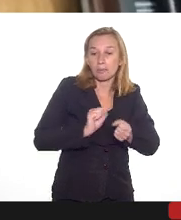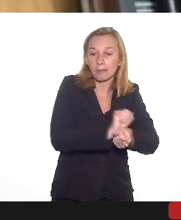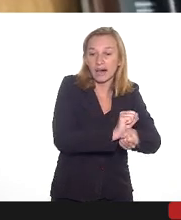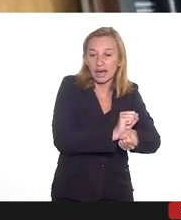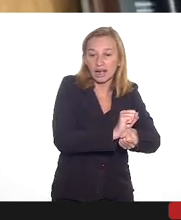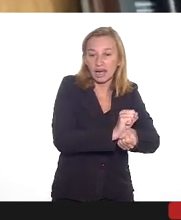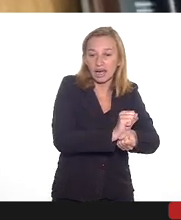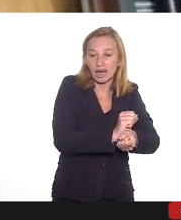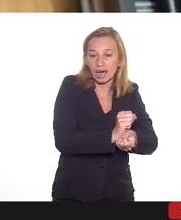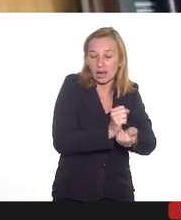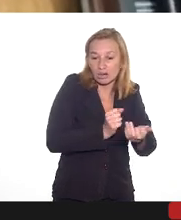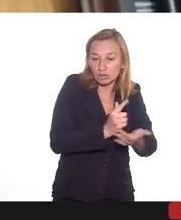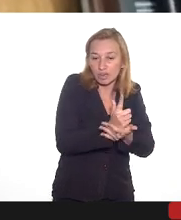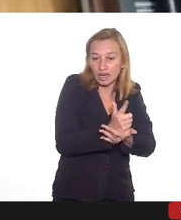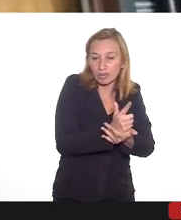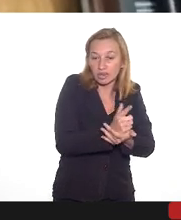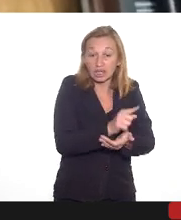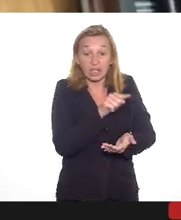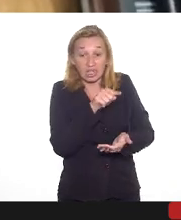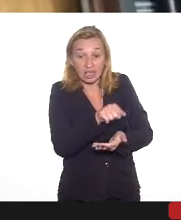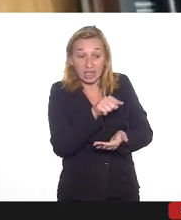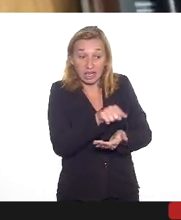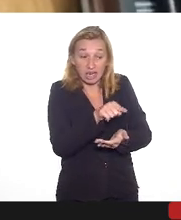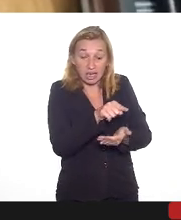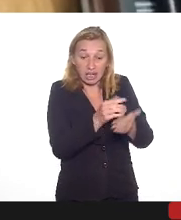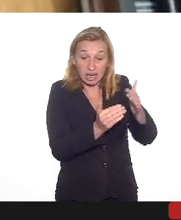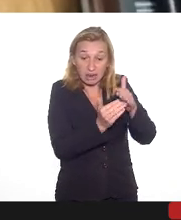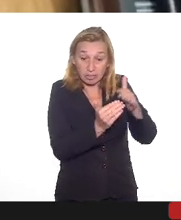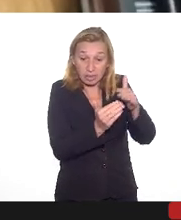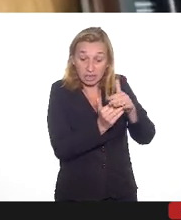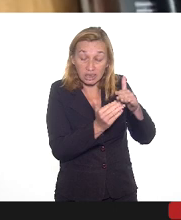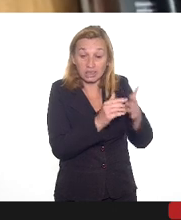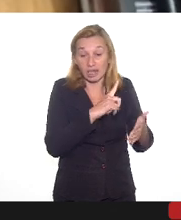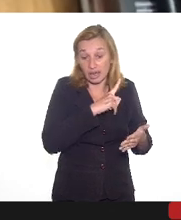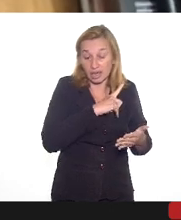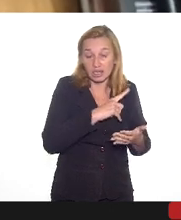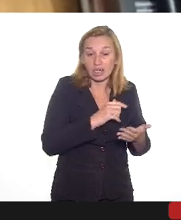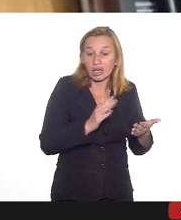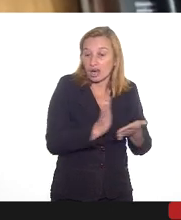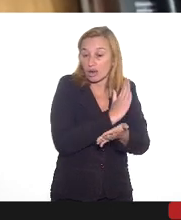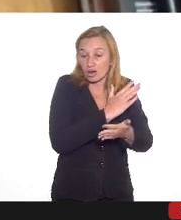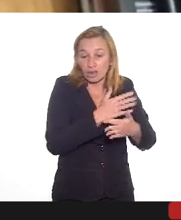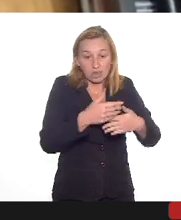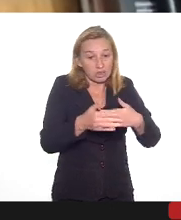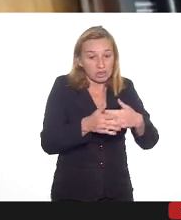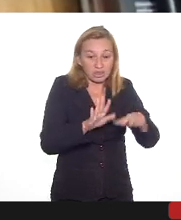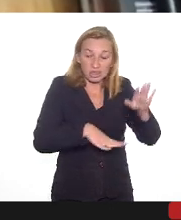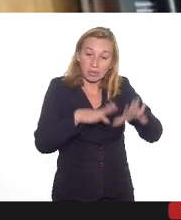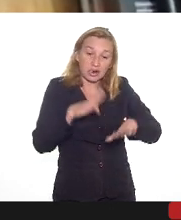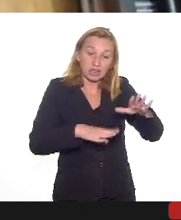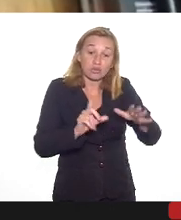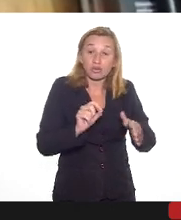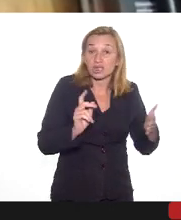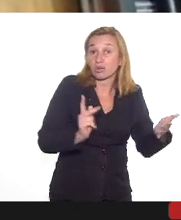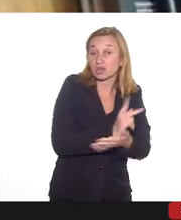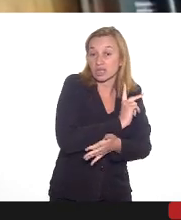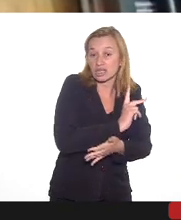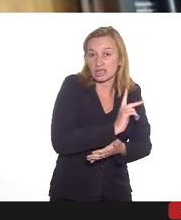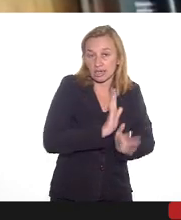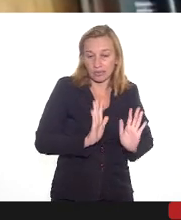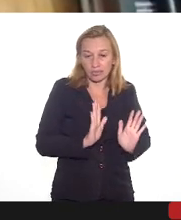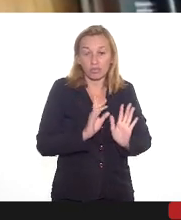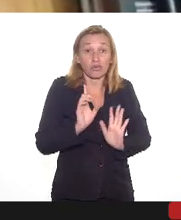gastos naquele patamar, independente do que fosse acontecer com as receitas dali para frente. Então, ele não foi um regime, por